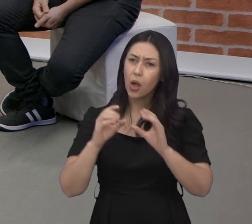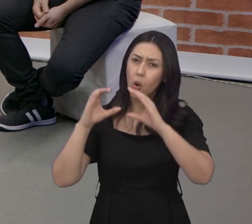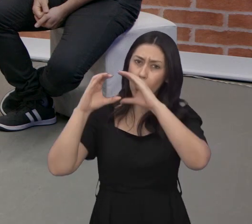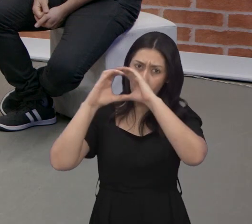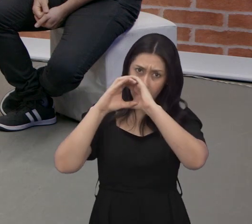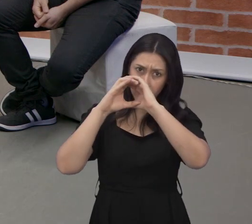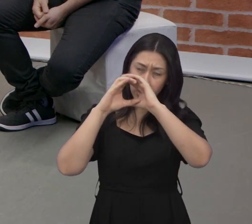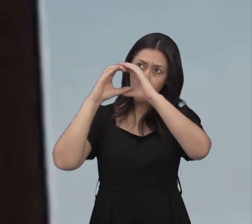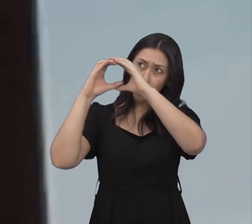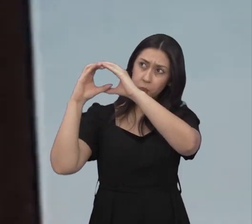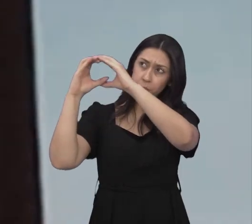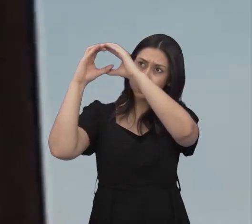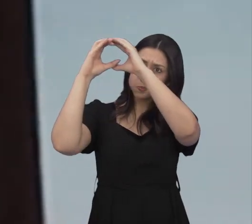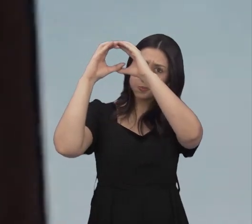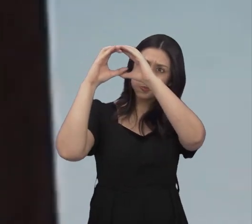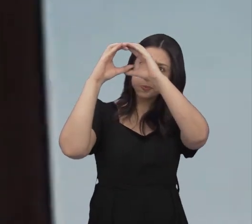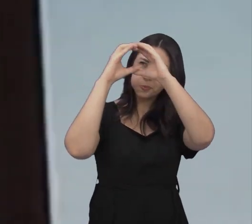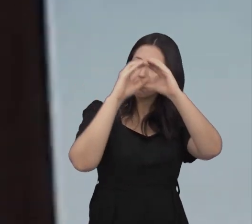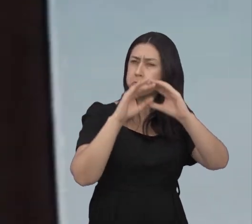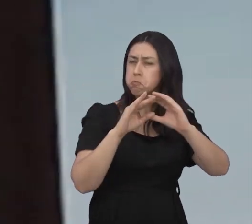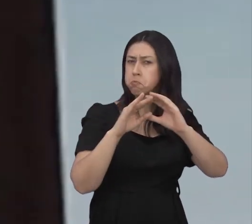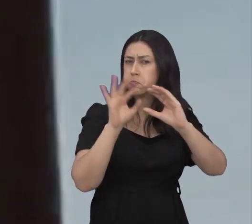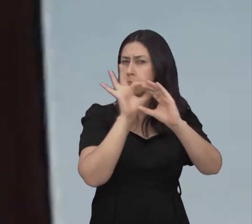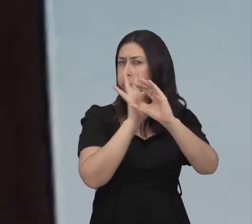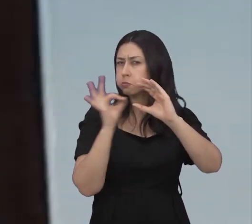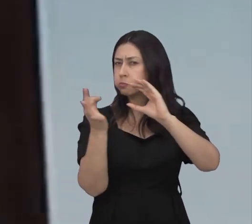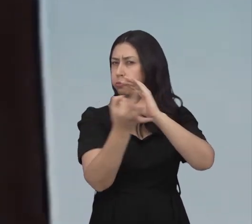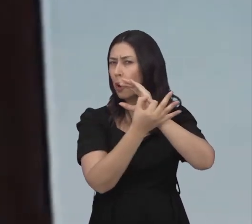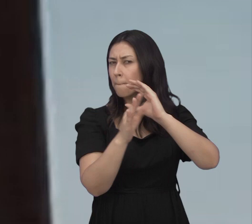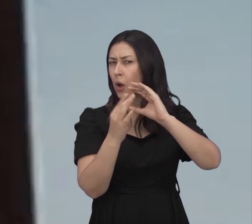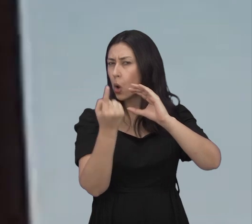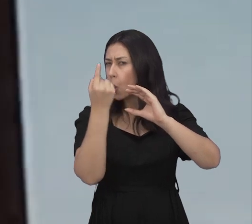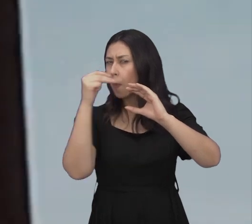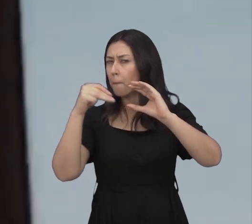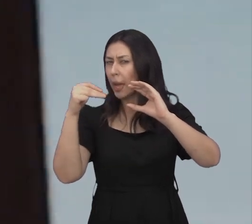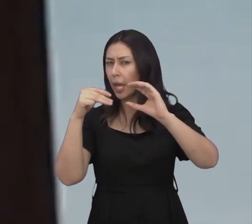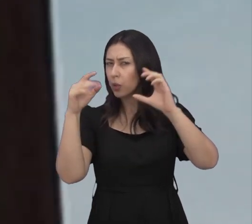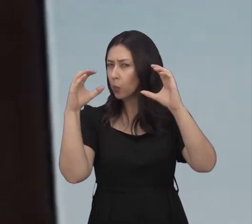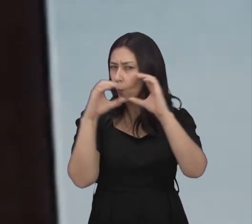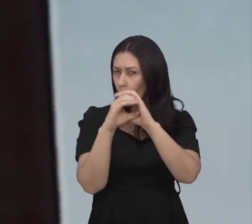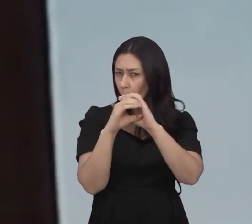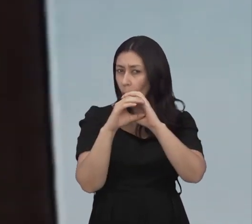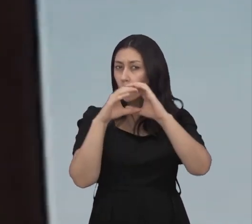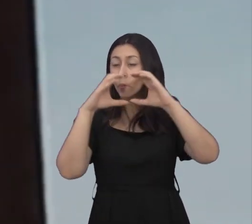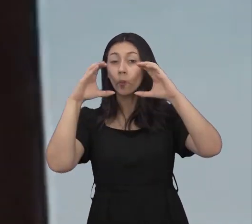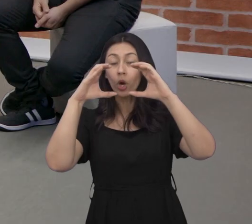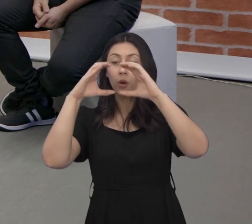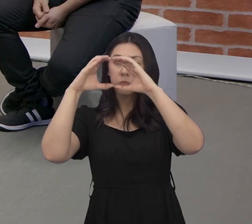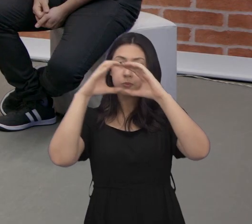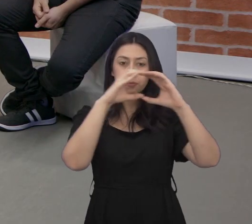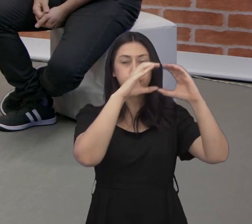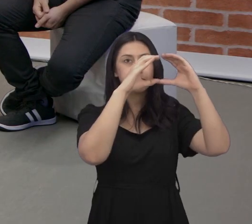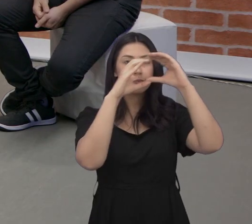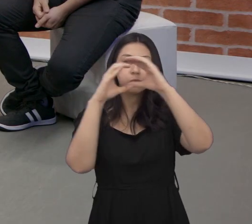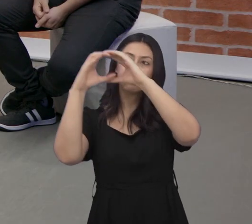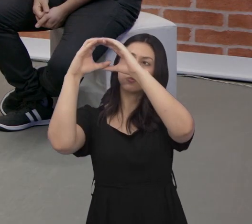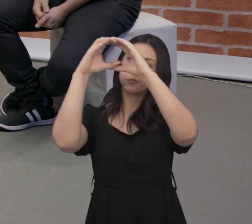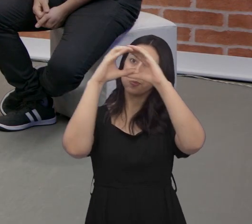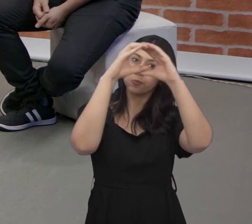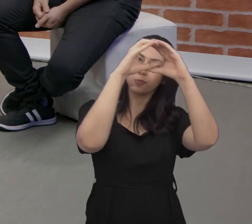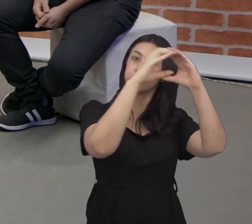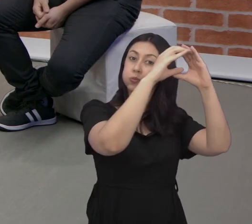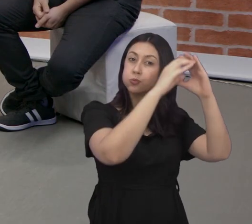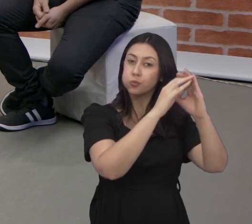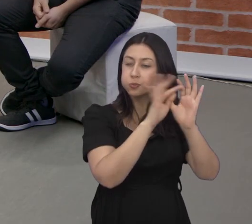são esferas em torno de 1 metro de diâmetro, às vezes até um pouco menor, um pouco maior, que sobrevoam, às